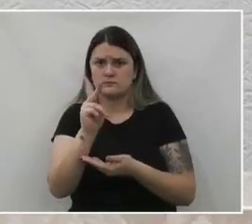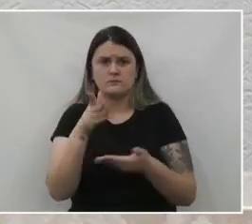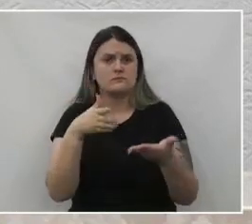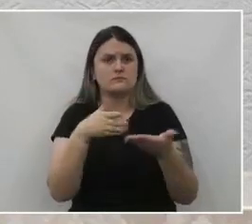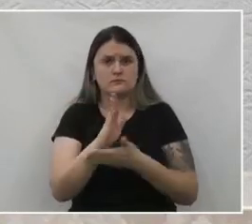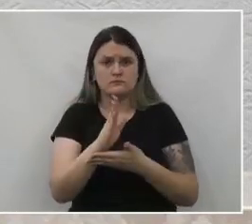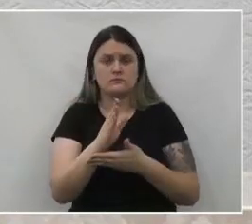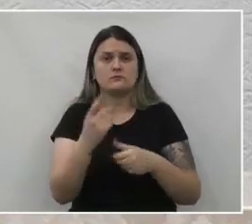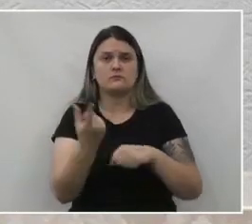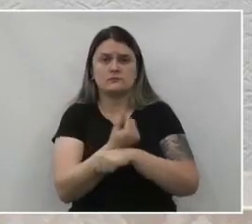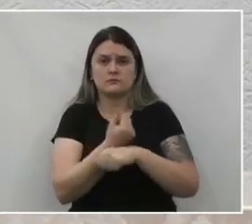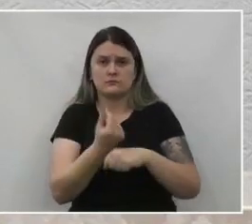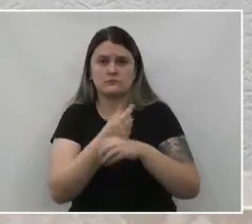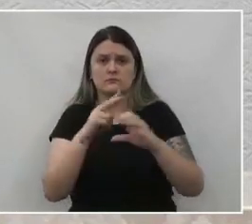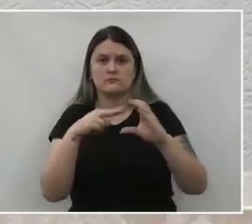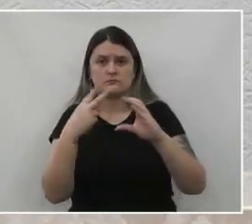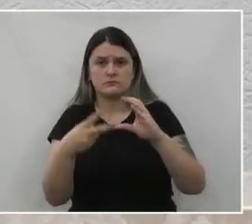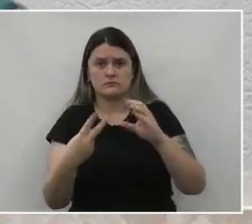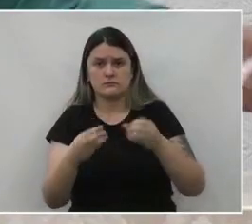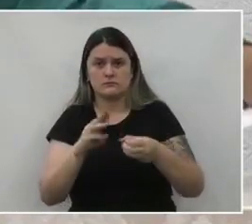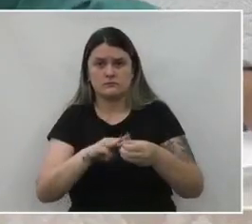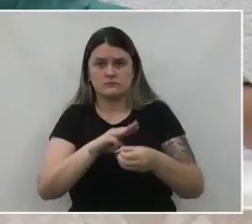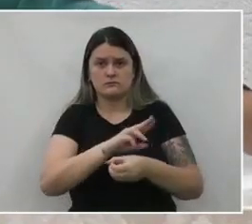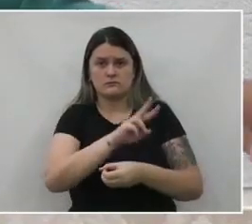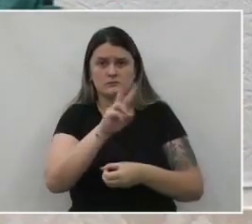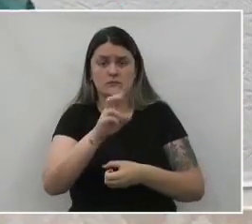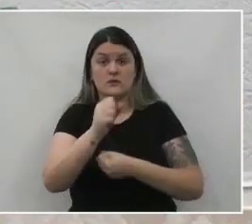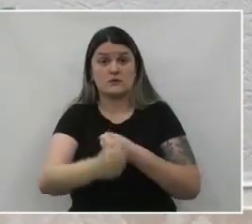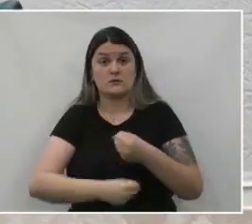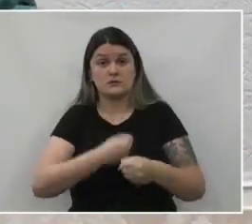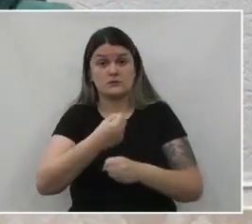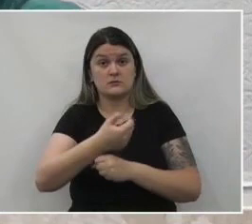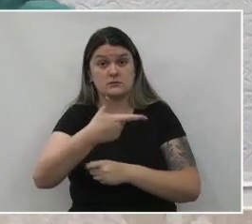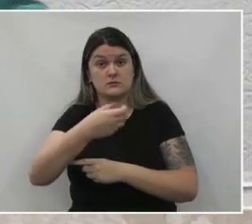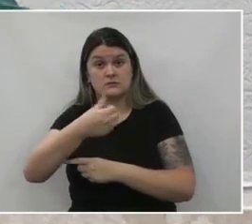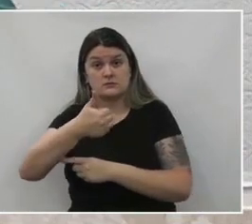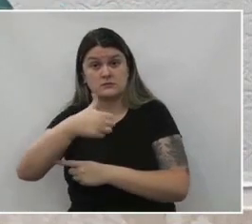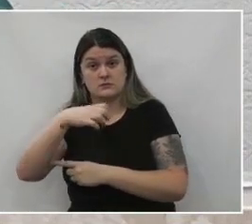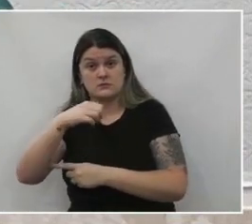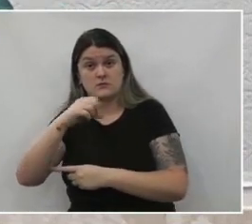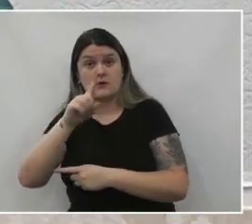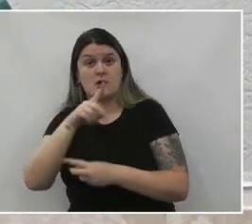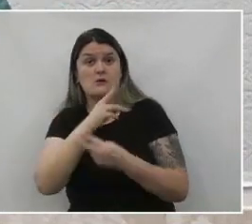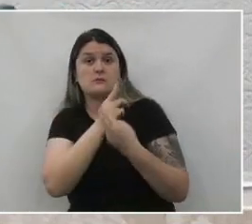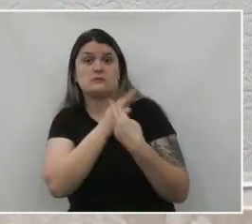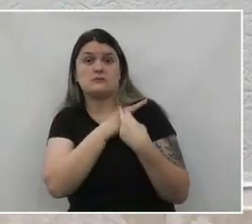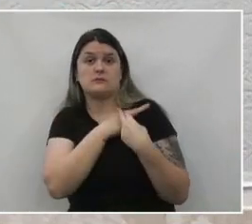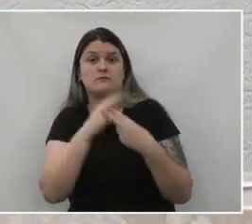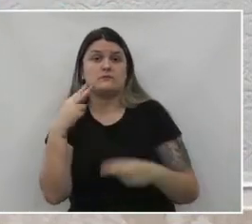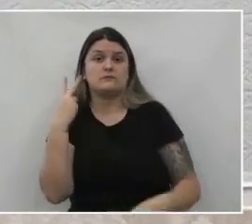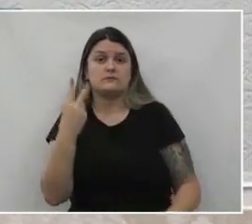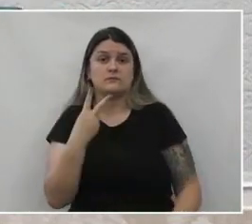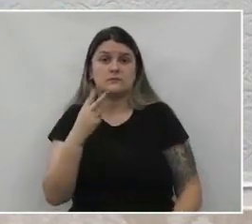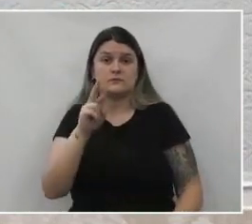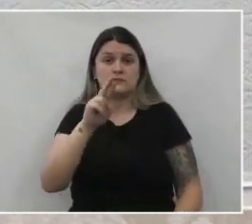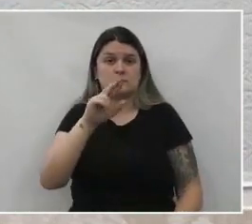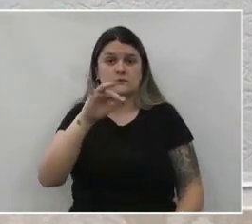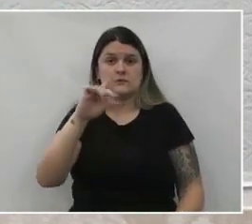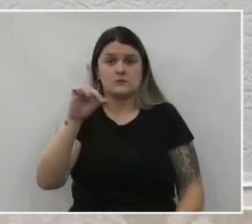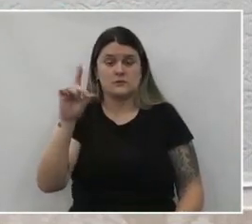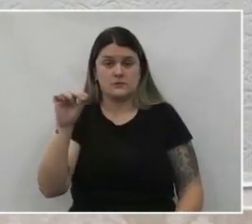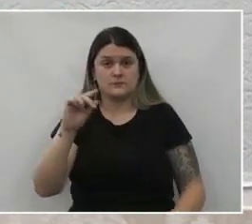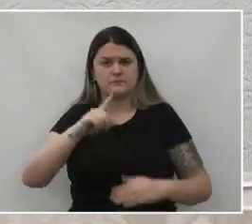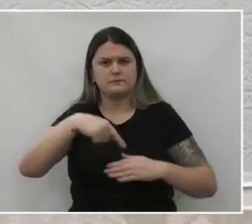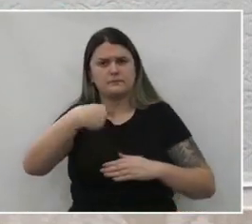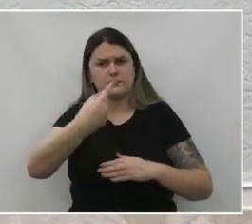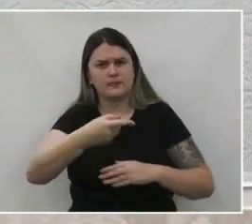Municipal de União da Vitória, do exercício de 2019, de responsabilidade do senhor Ricardo Adriano Sass. Após